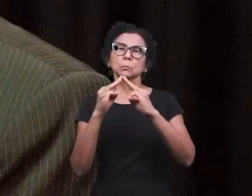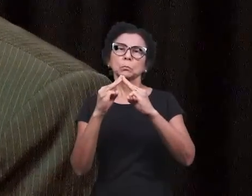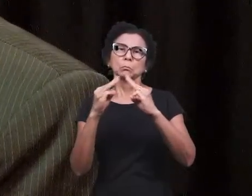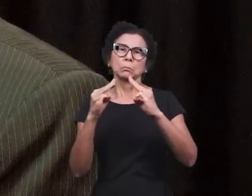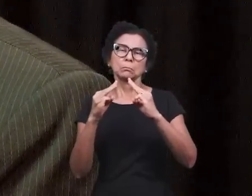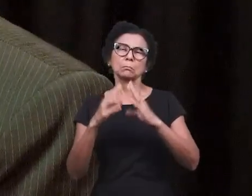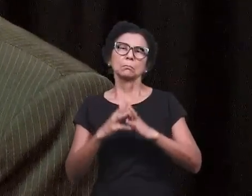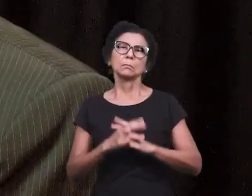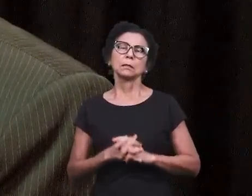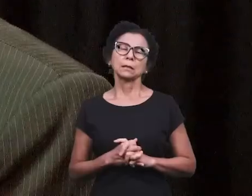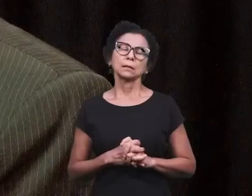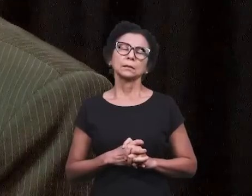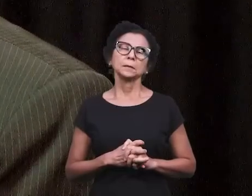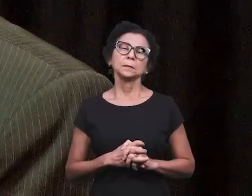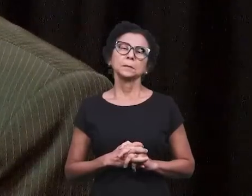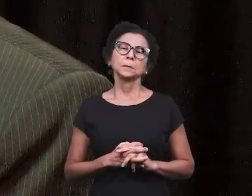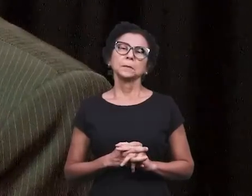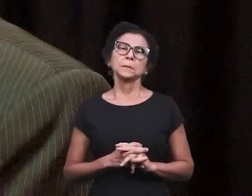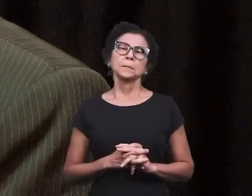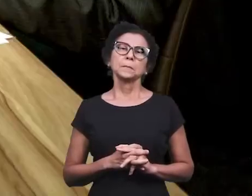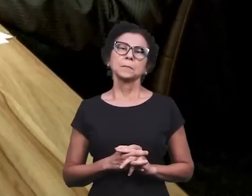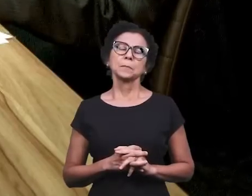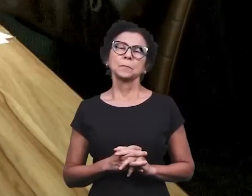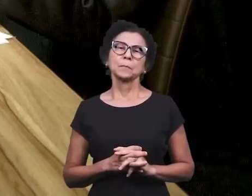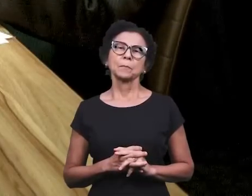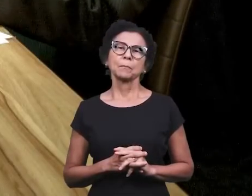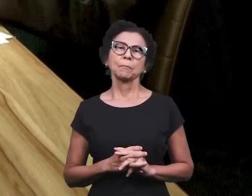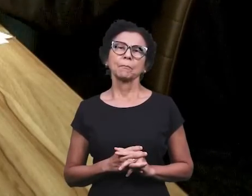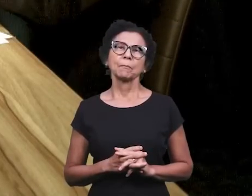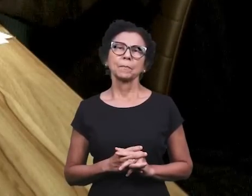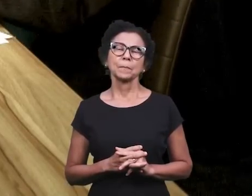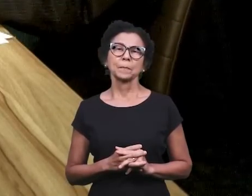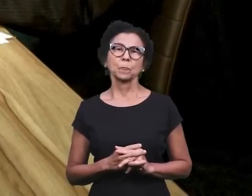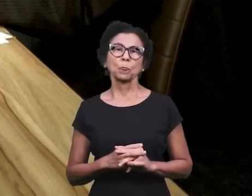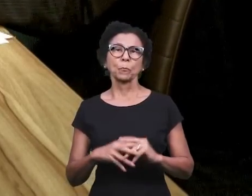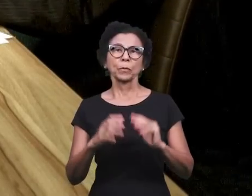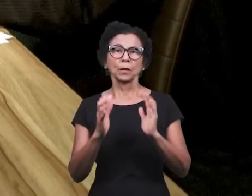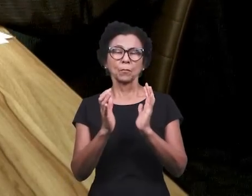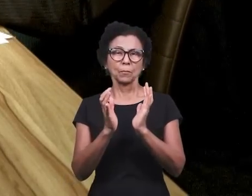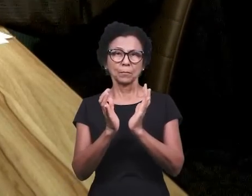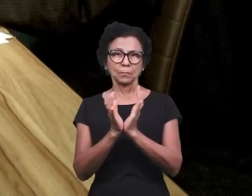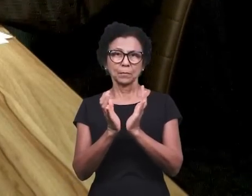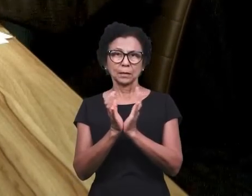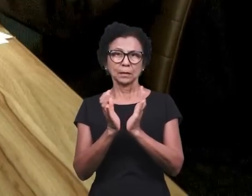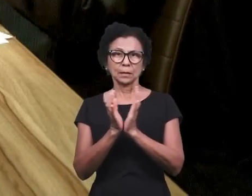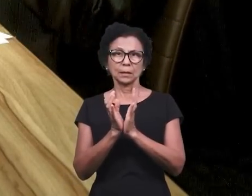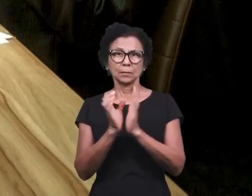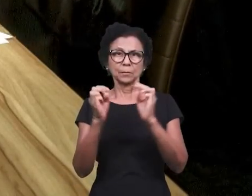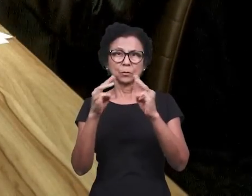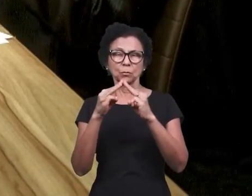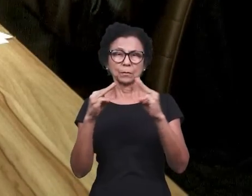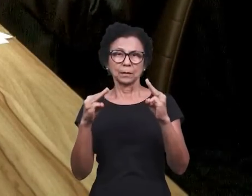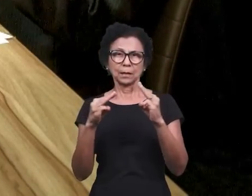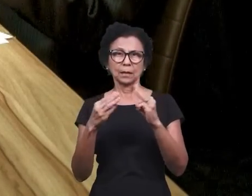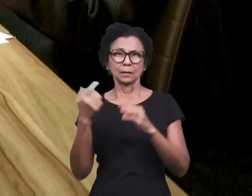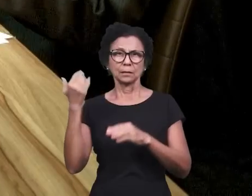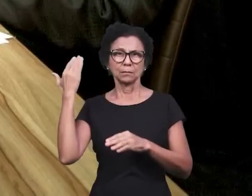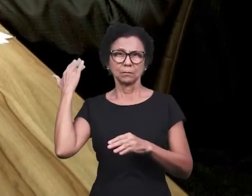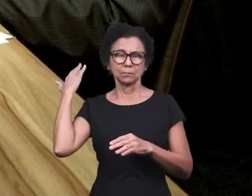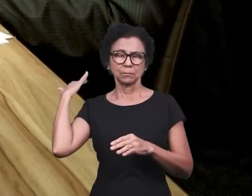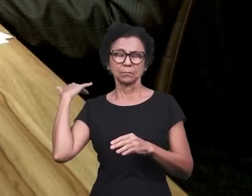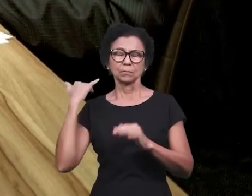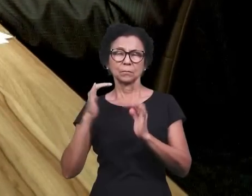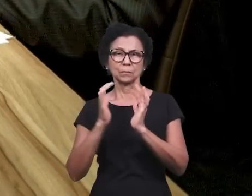nós geralmente realizamos. Mas na equipe, já a equipe nova, que tinha sido formada lá atrás, lá em